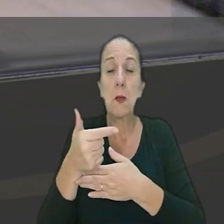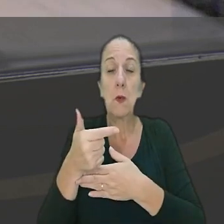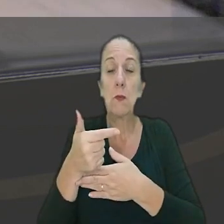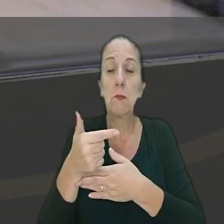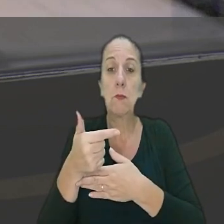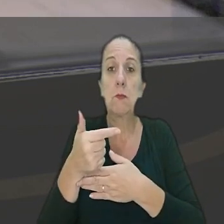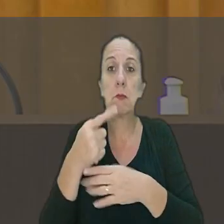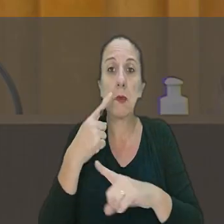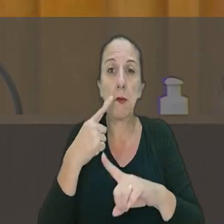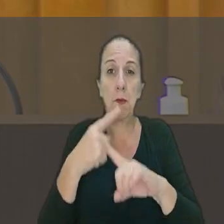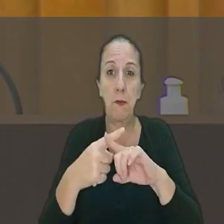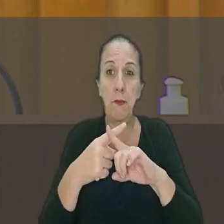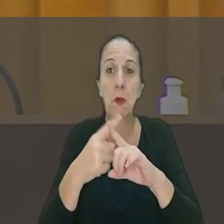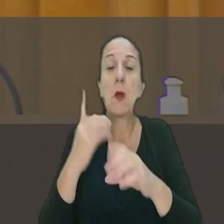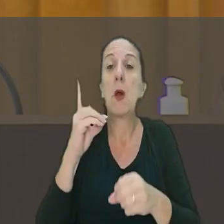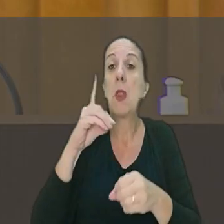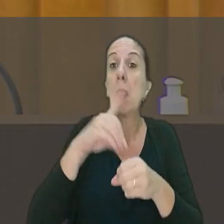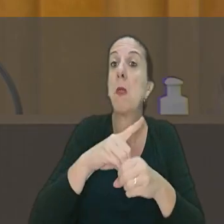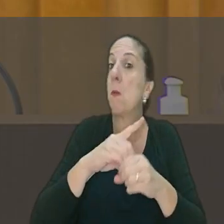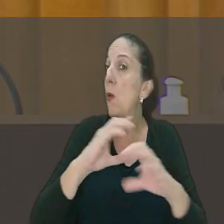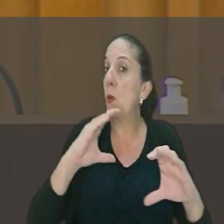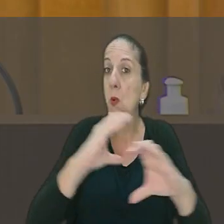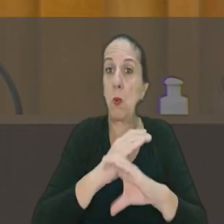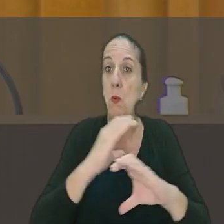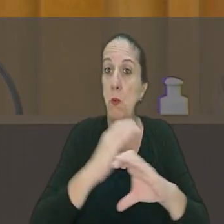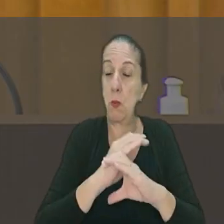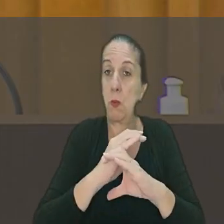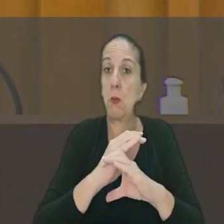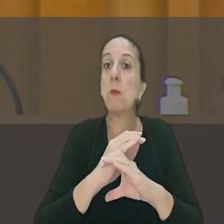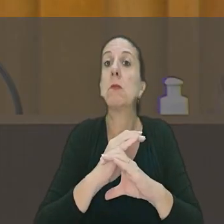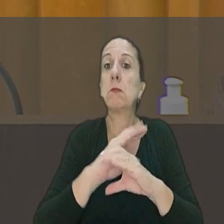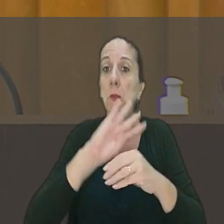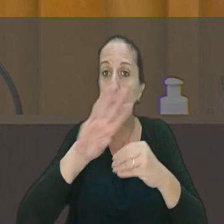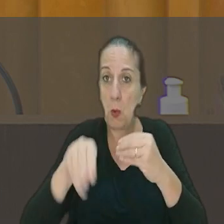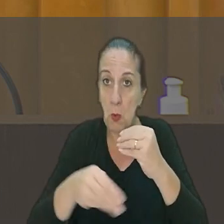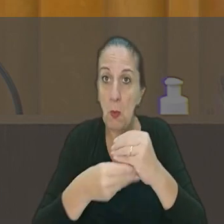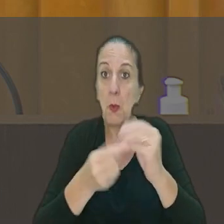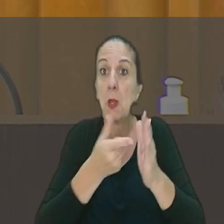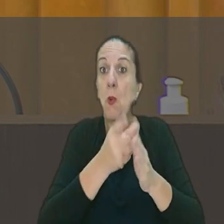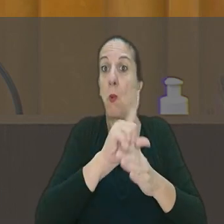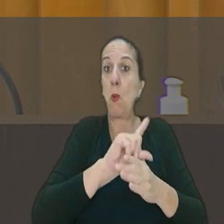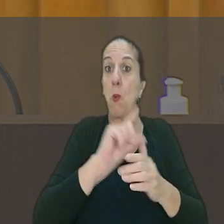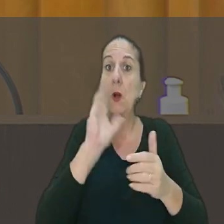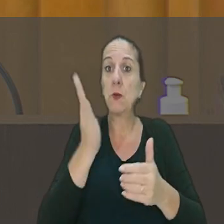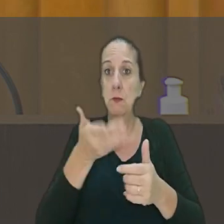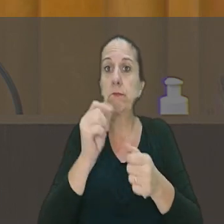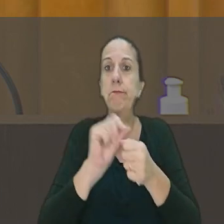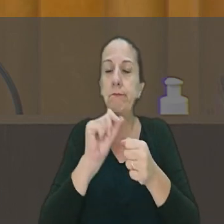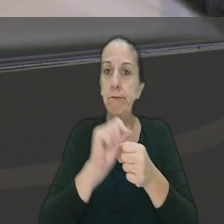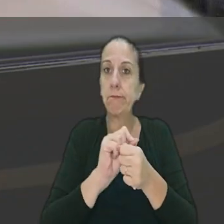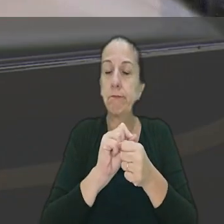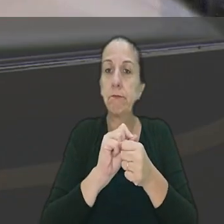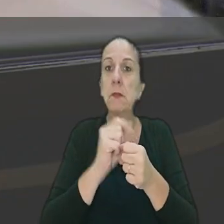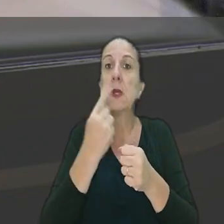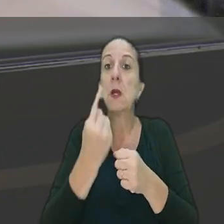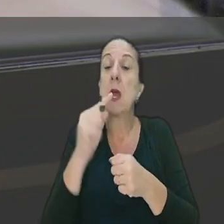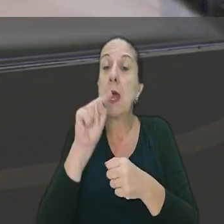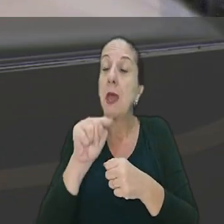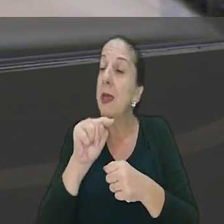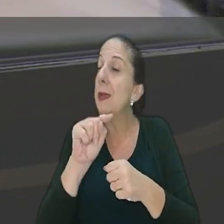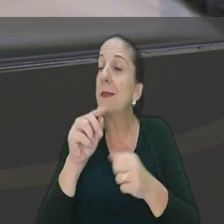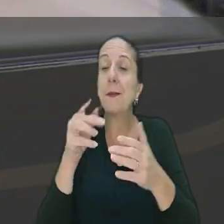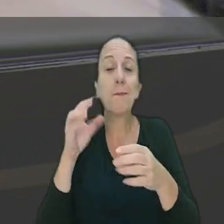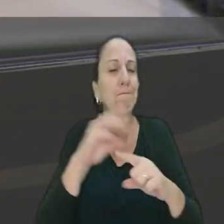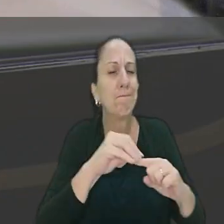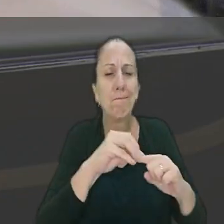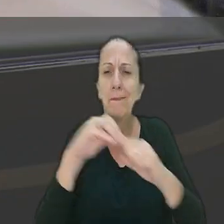segundo recurso de revista, efetuar o depósito em valor suficiente para complementar o anterior, uma vez que